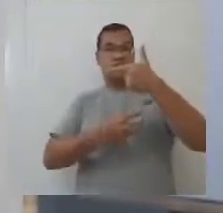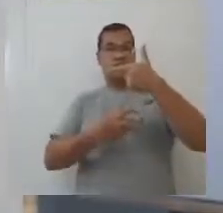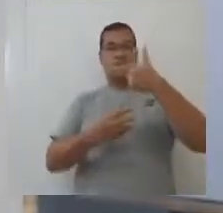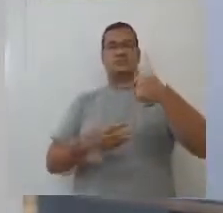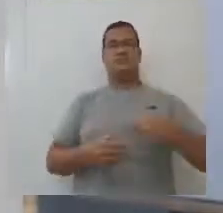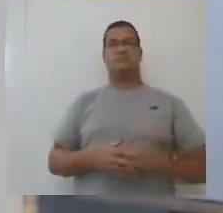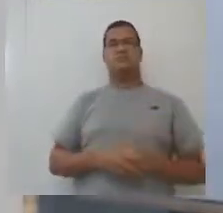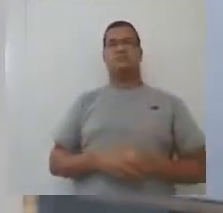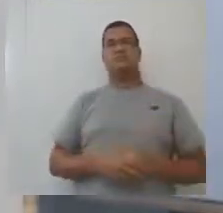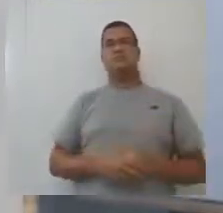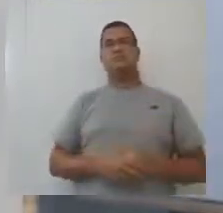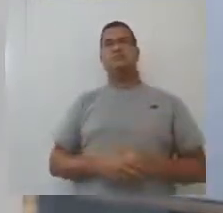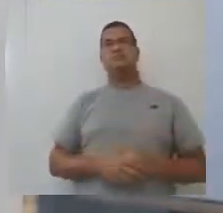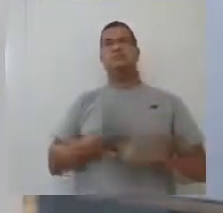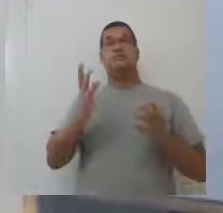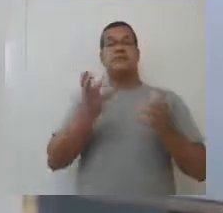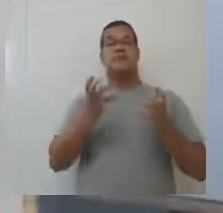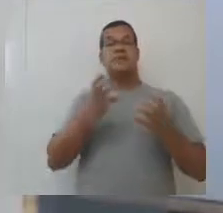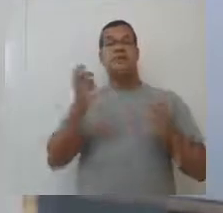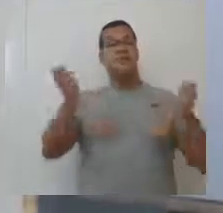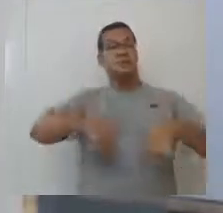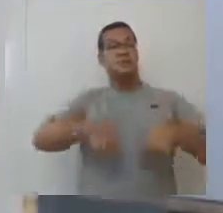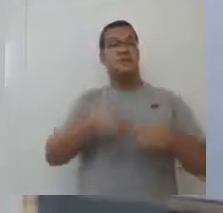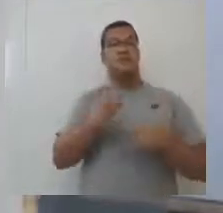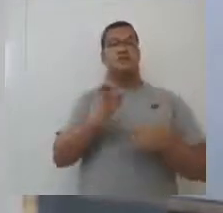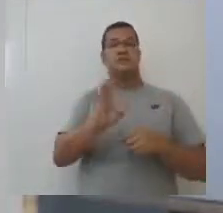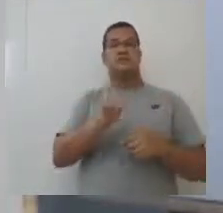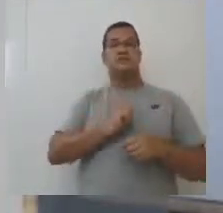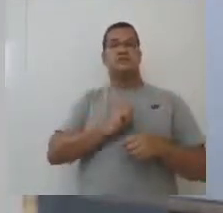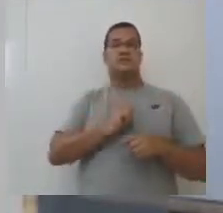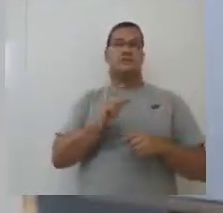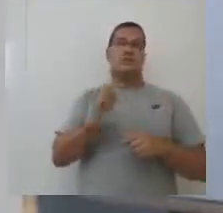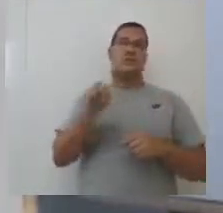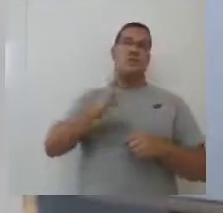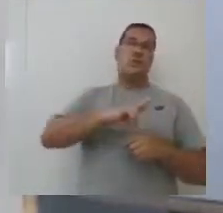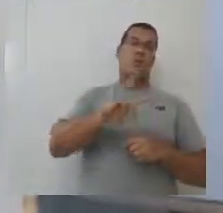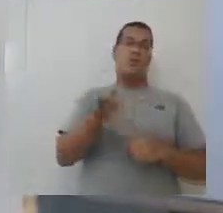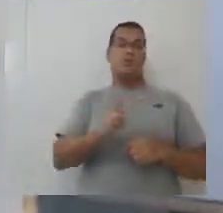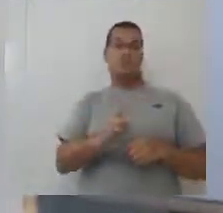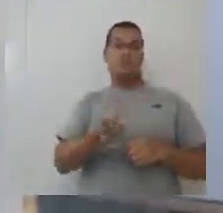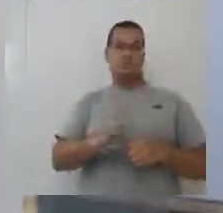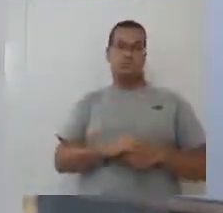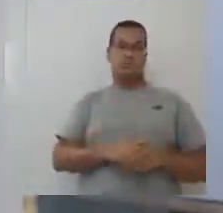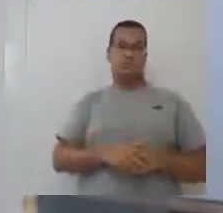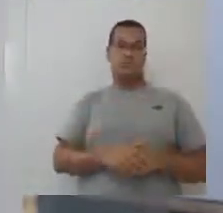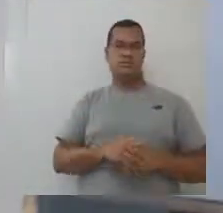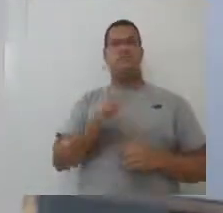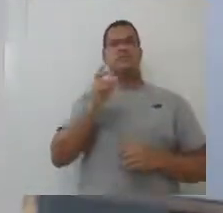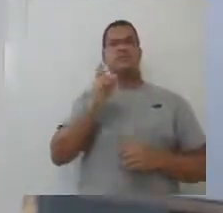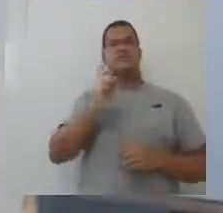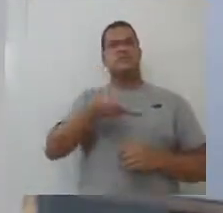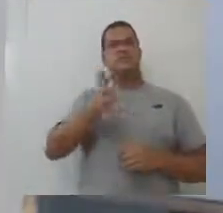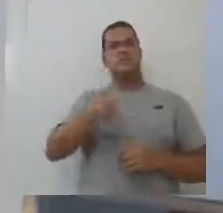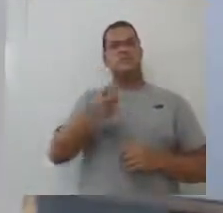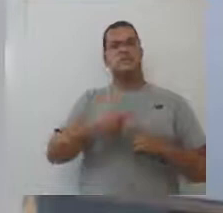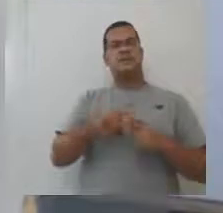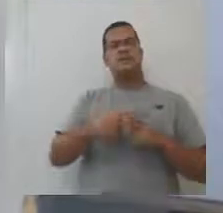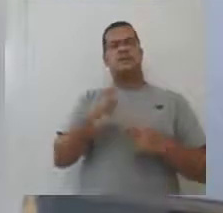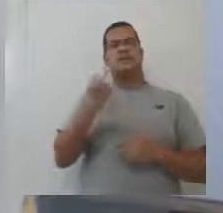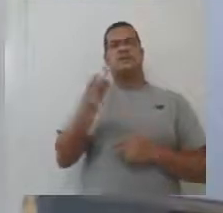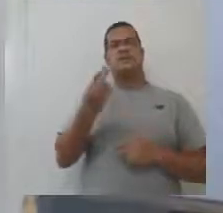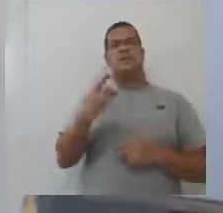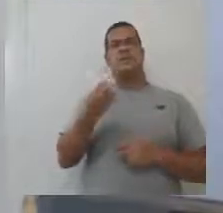2/4. Sendo que ele quer a possibilidade de ser uma coisa ou outra. Toda vez que é regra do ou.